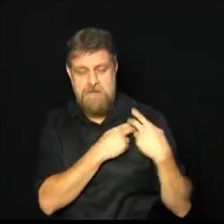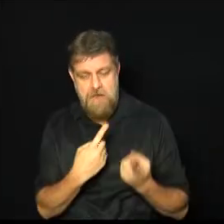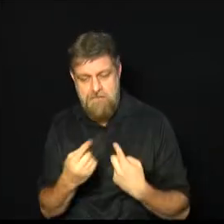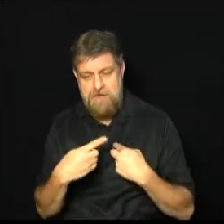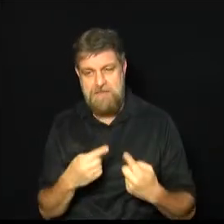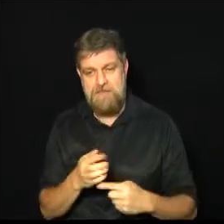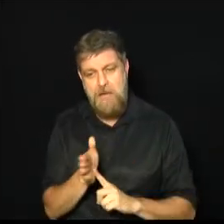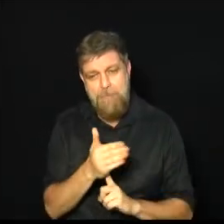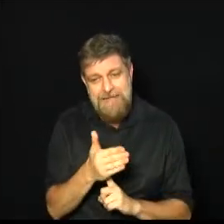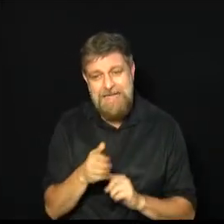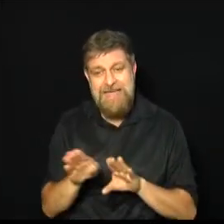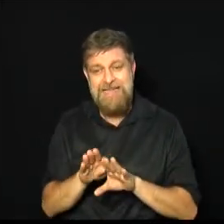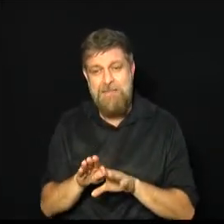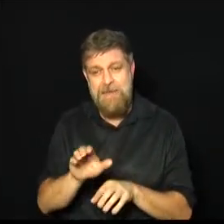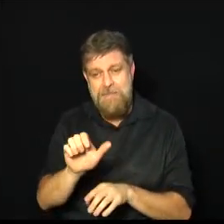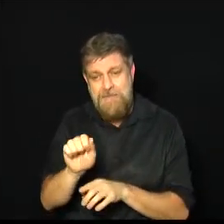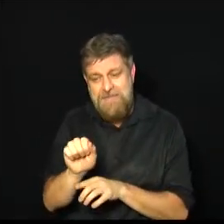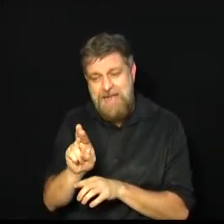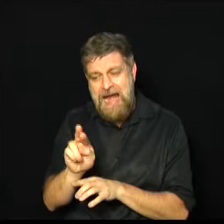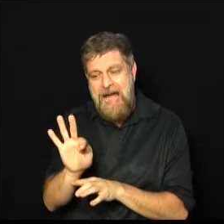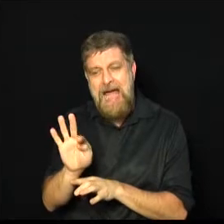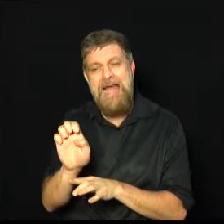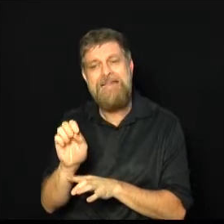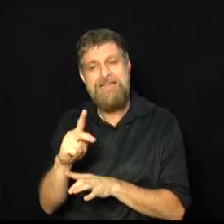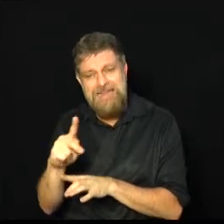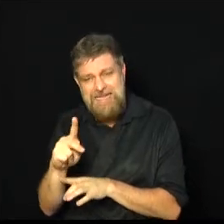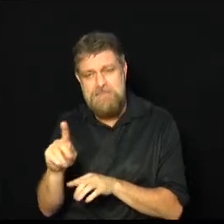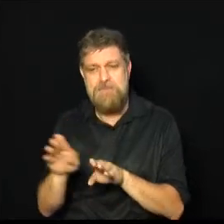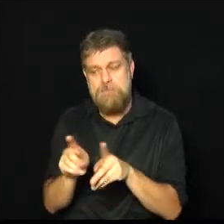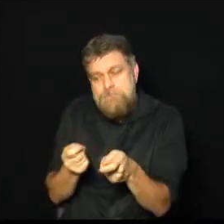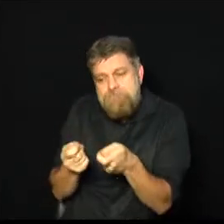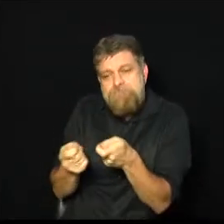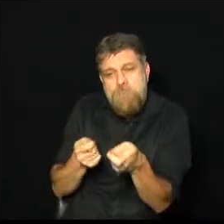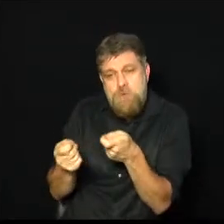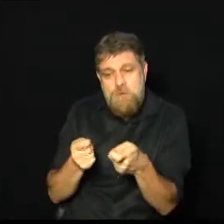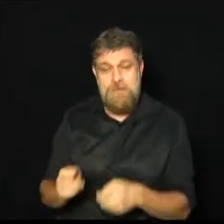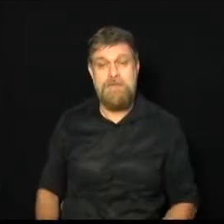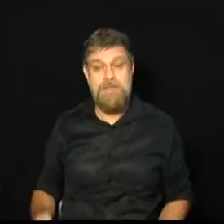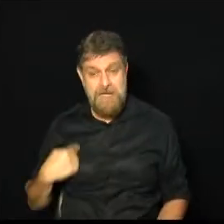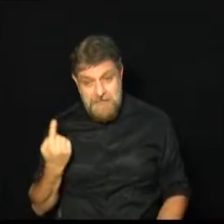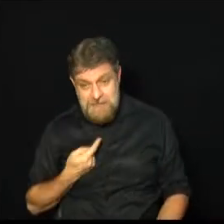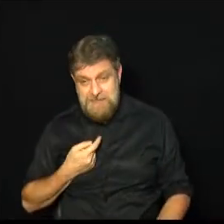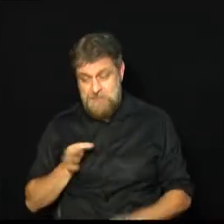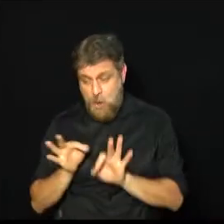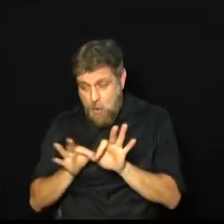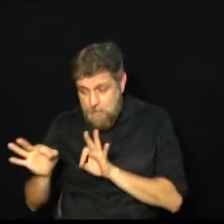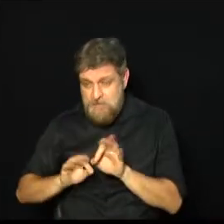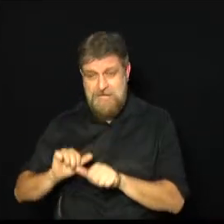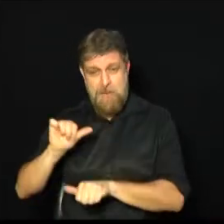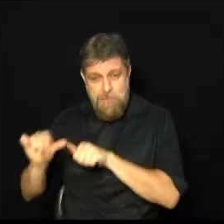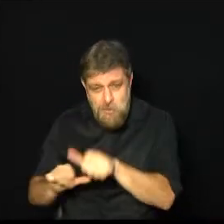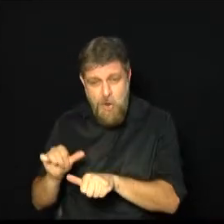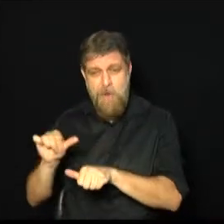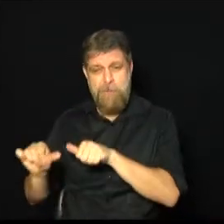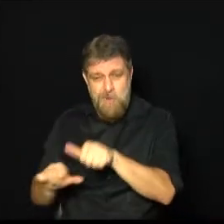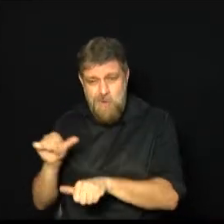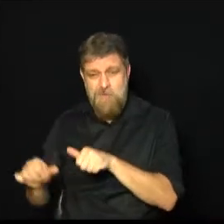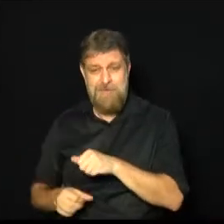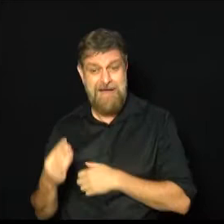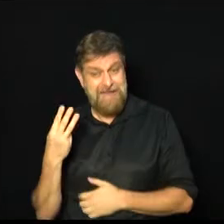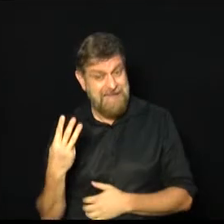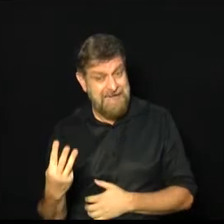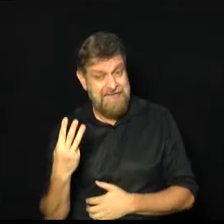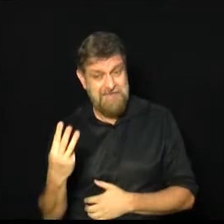Artesp, que é quem regula o sistema das rodovias. E essas mudanças de projeto, cada mudança de projeto,